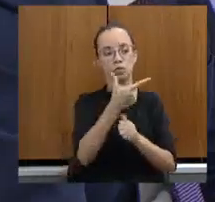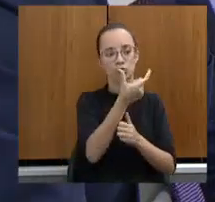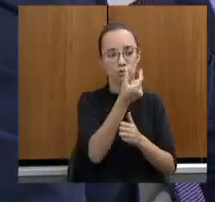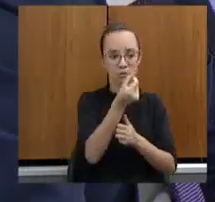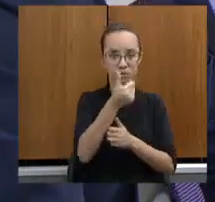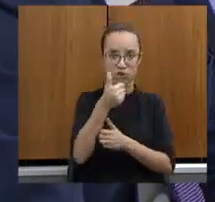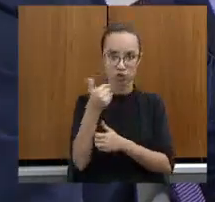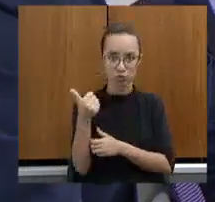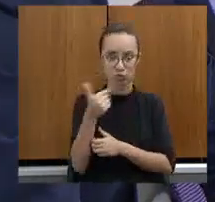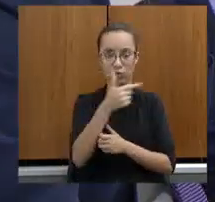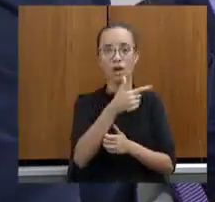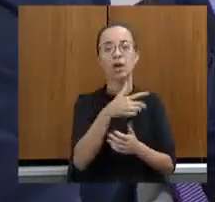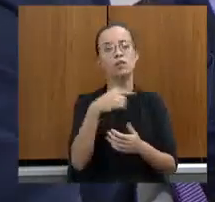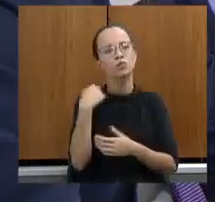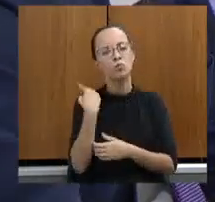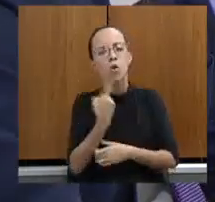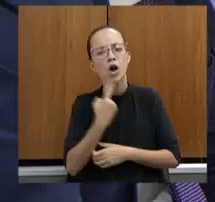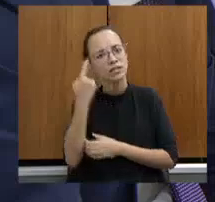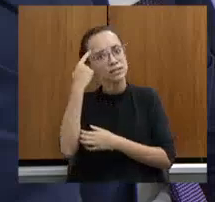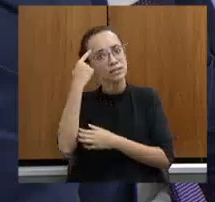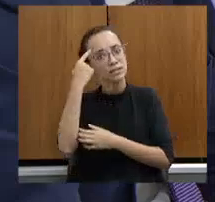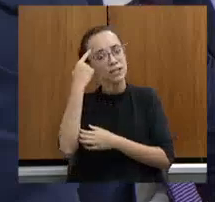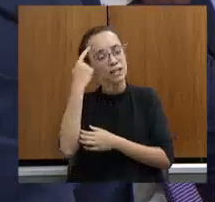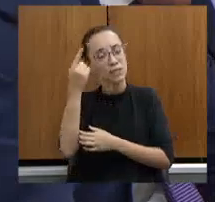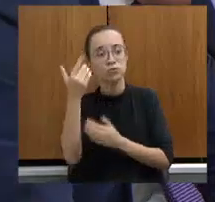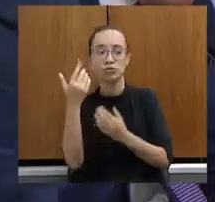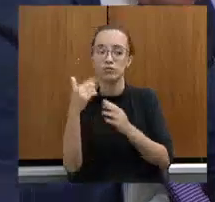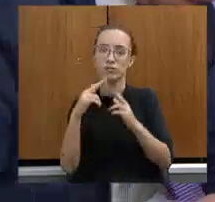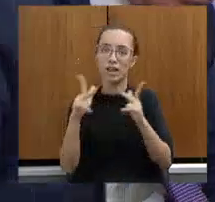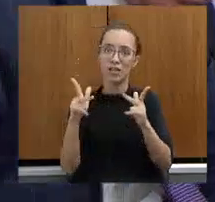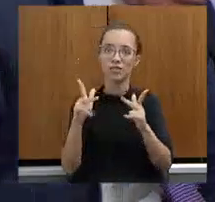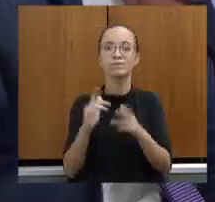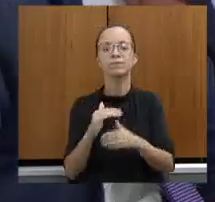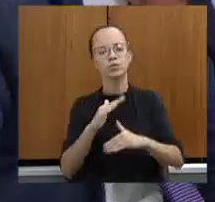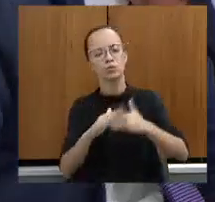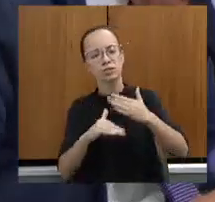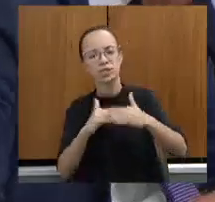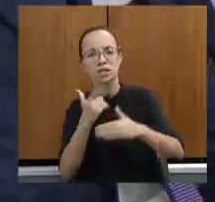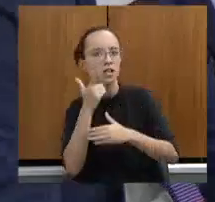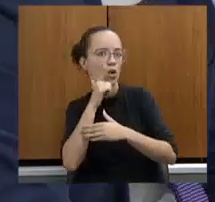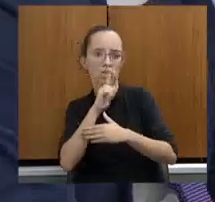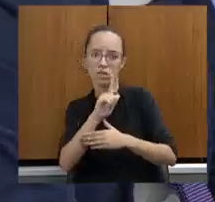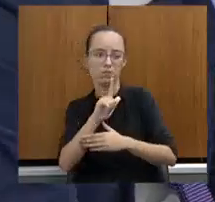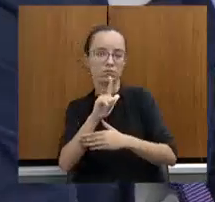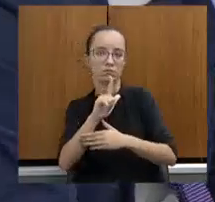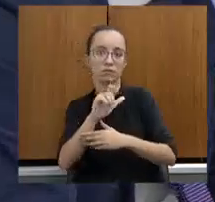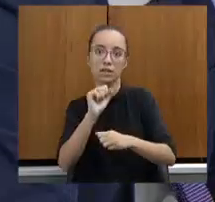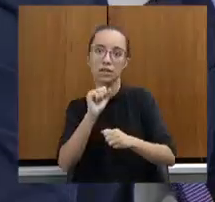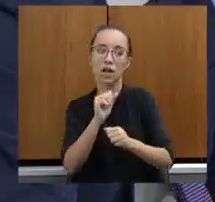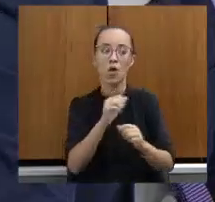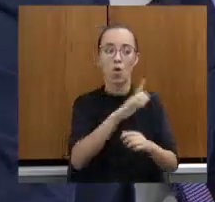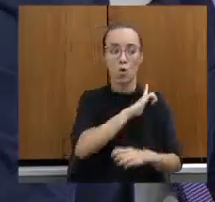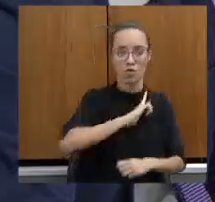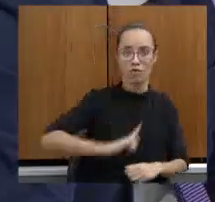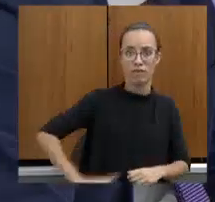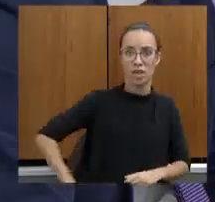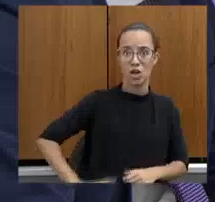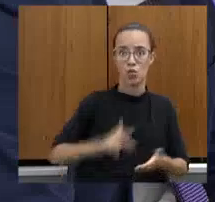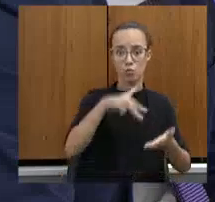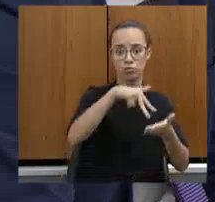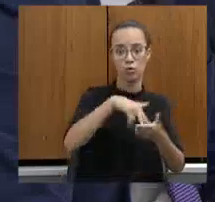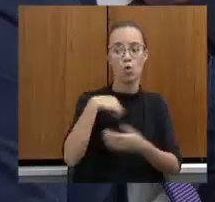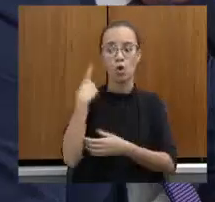nós tivemos um entendimento diferente e no processo não conseguimos caminhar o governo tinha um posicionamento outros